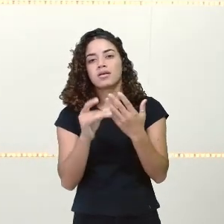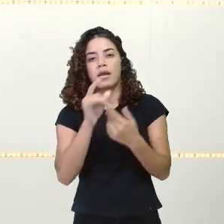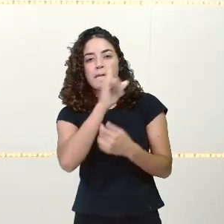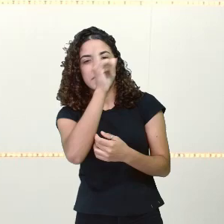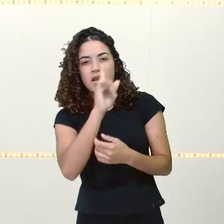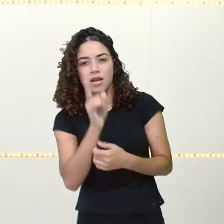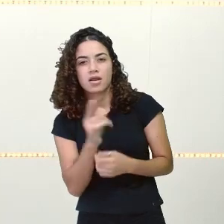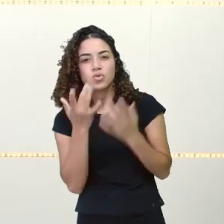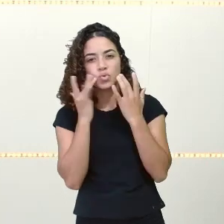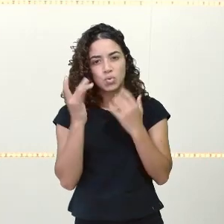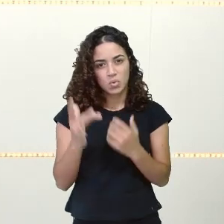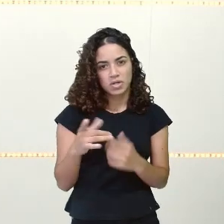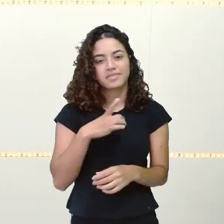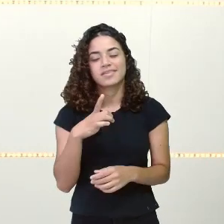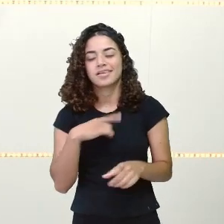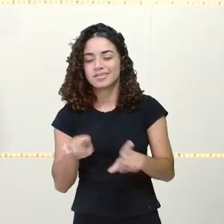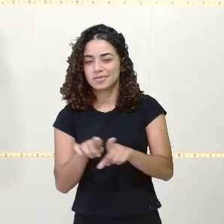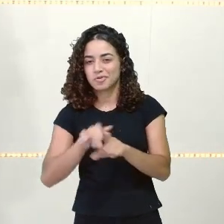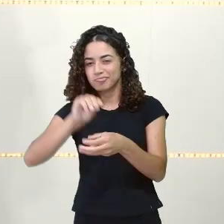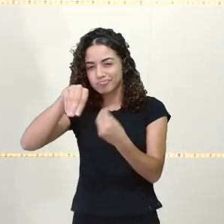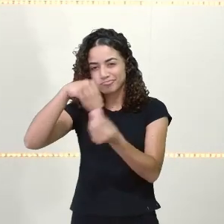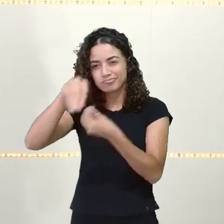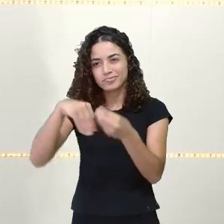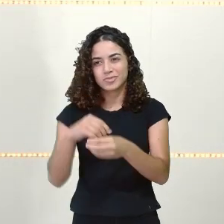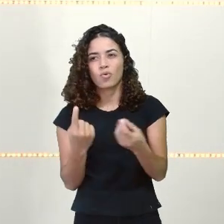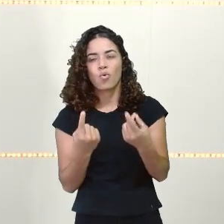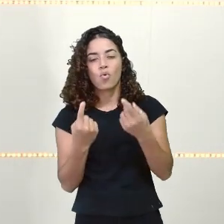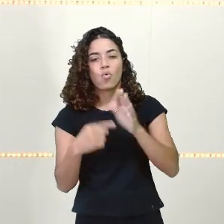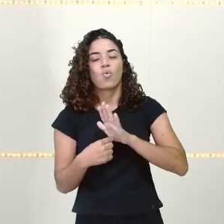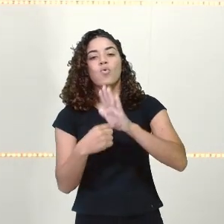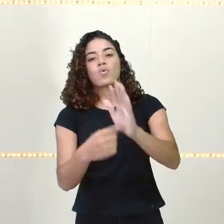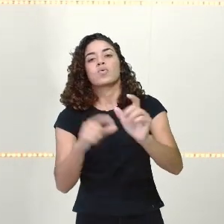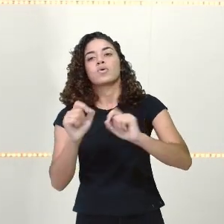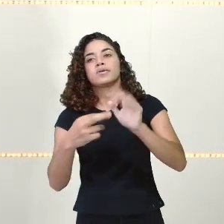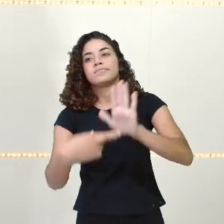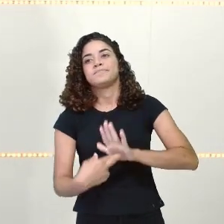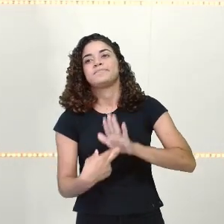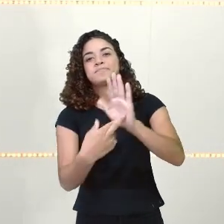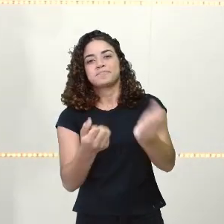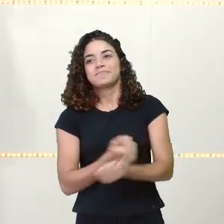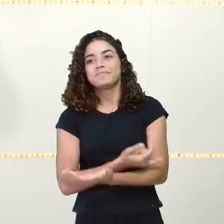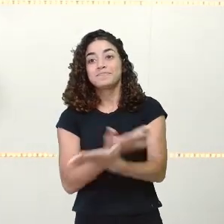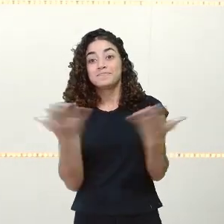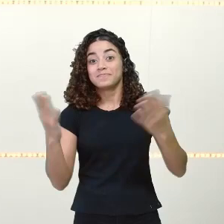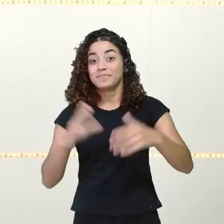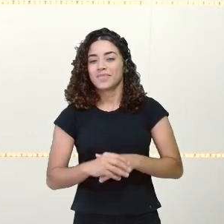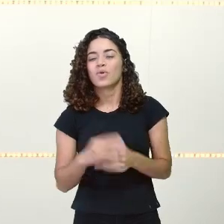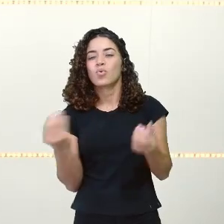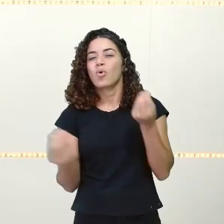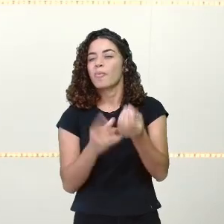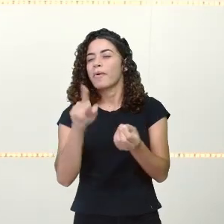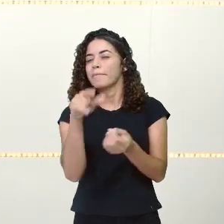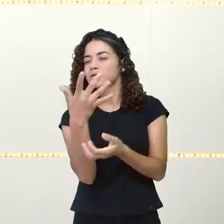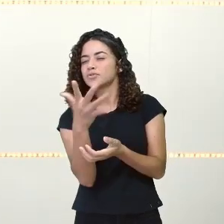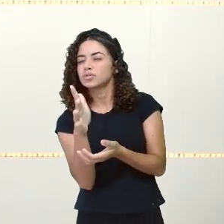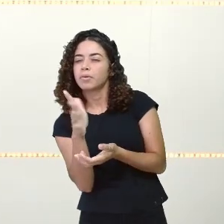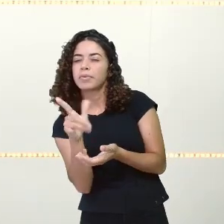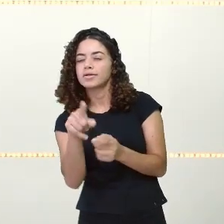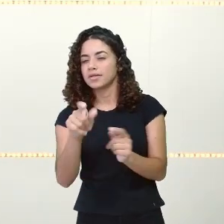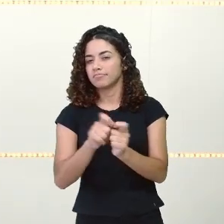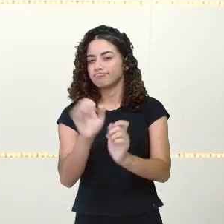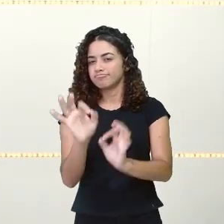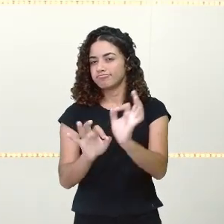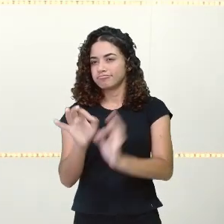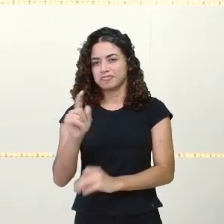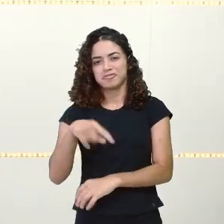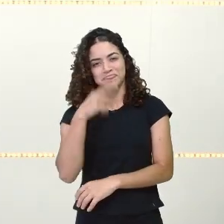só que bonito que ele aparece aqui. E eu estou colocando essa representação aqui da ave para vocês verem como é que é mais ou menos que eles fizeram.